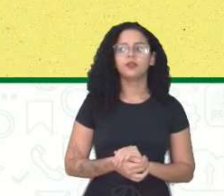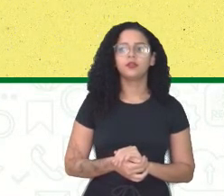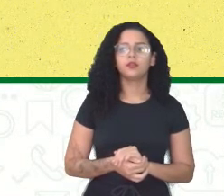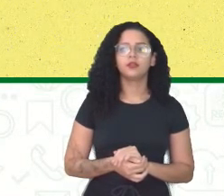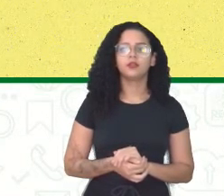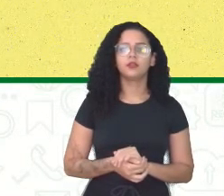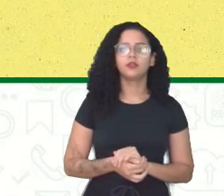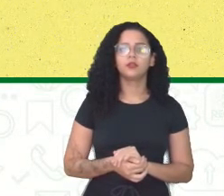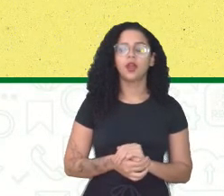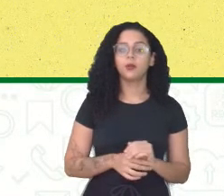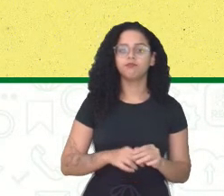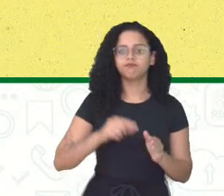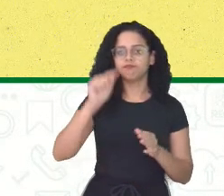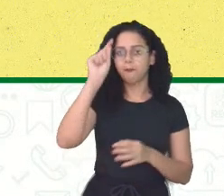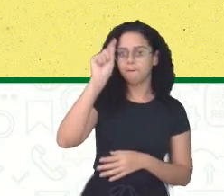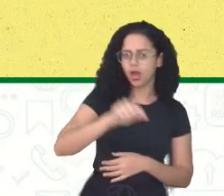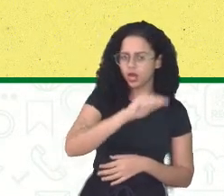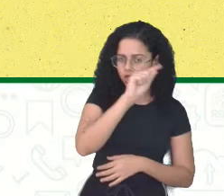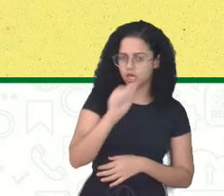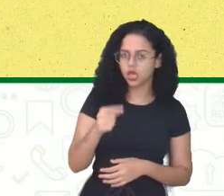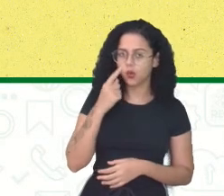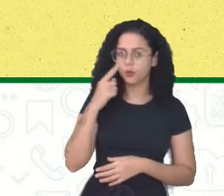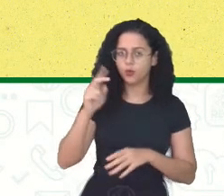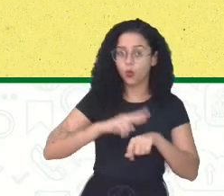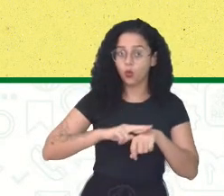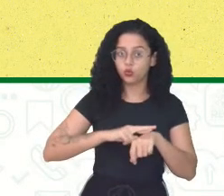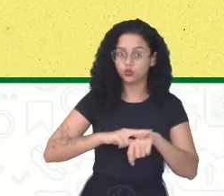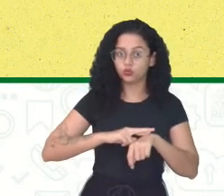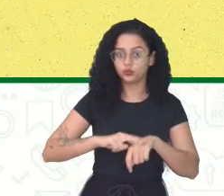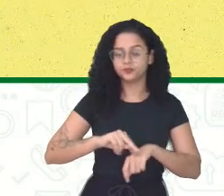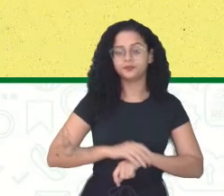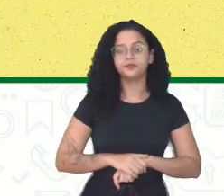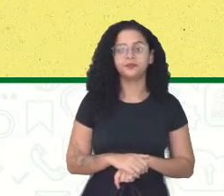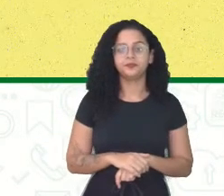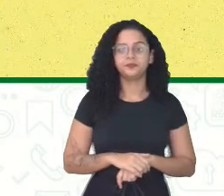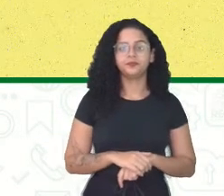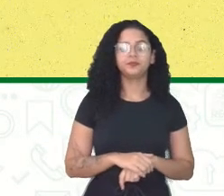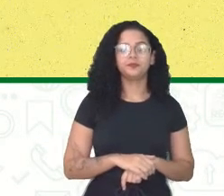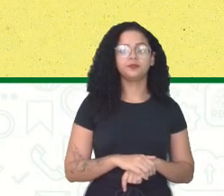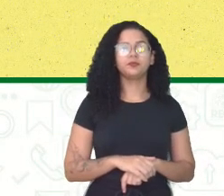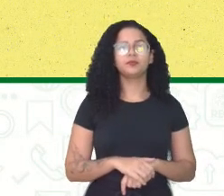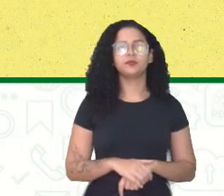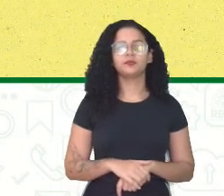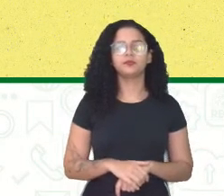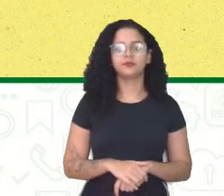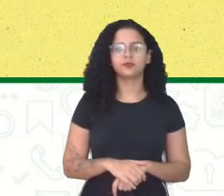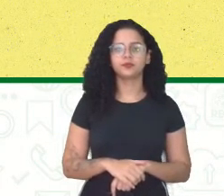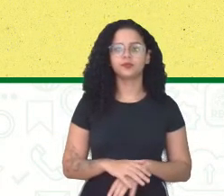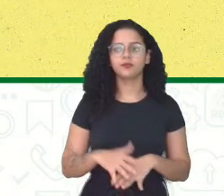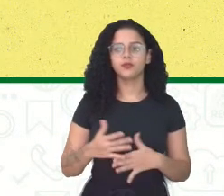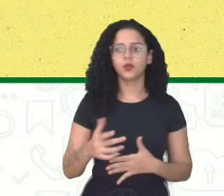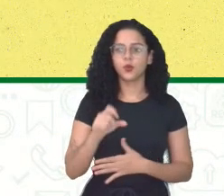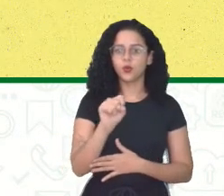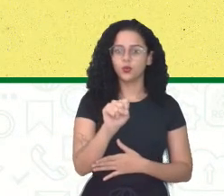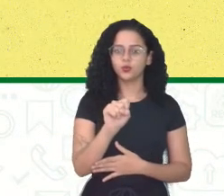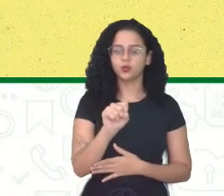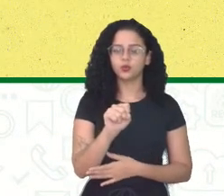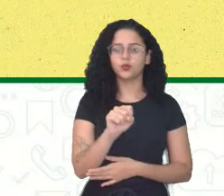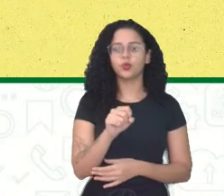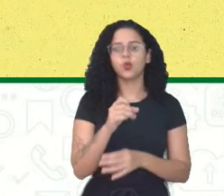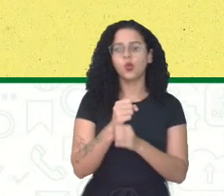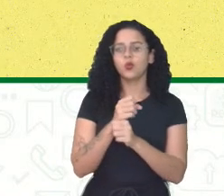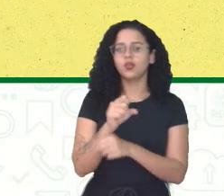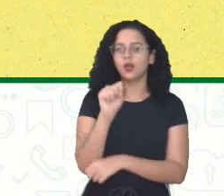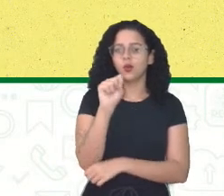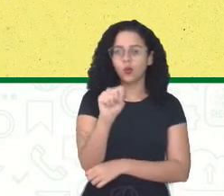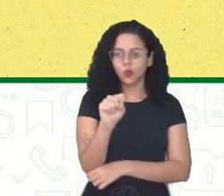uma marcação ali naquela barrinha, tá vendo? Tá? No gráfico. Então, 8, a nota